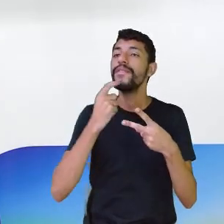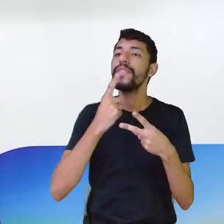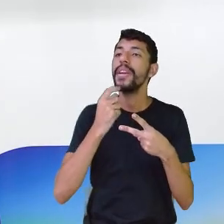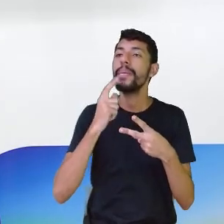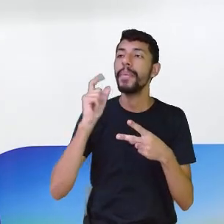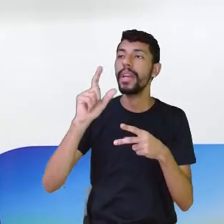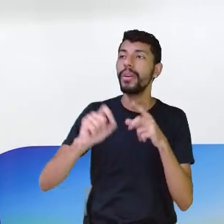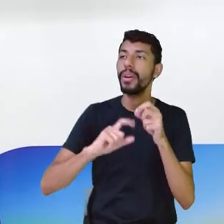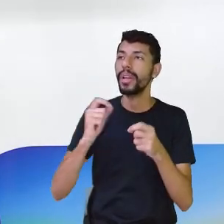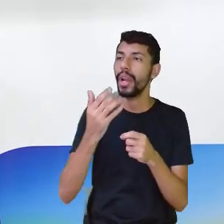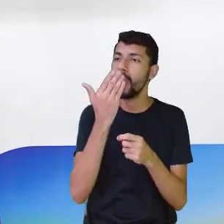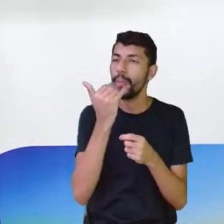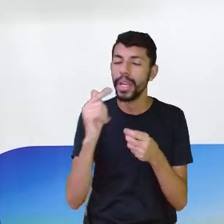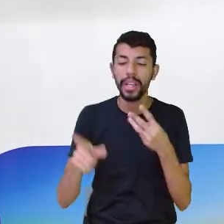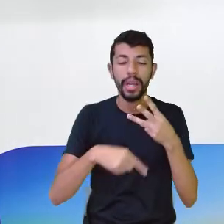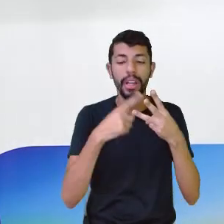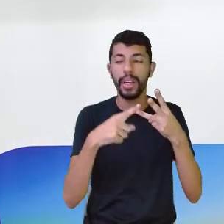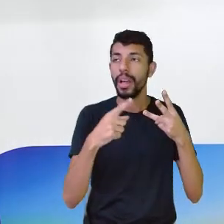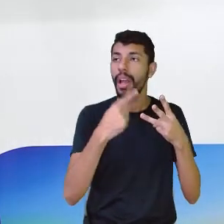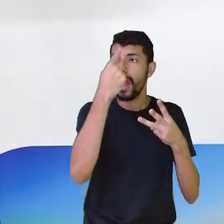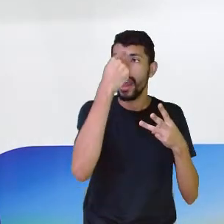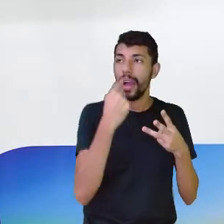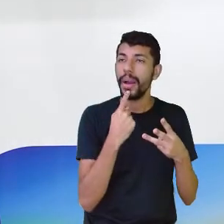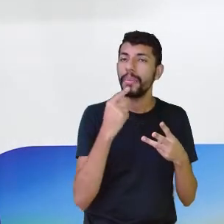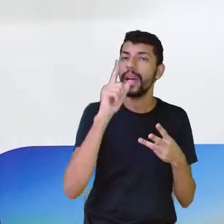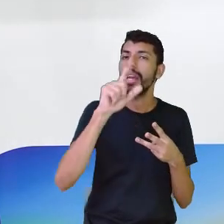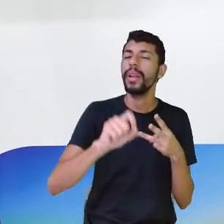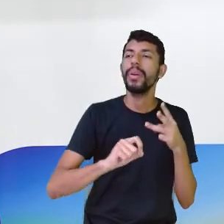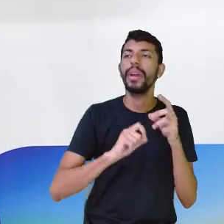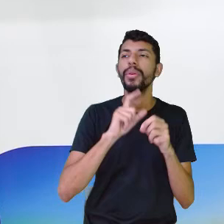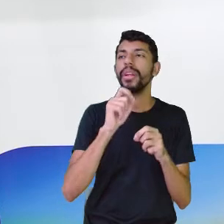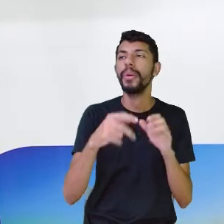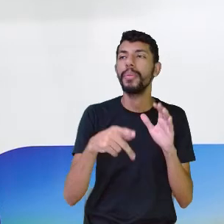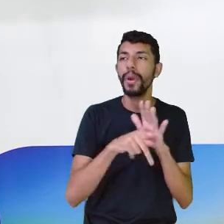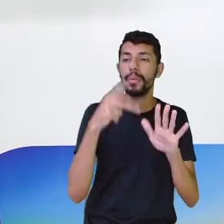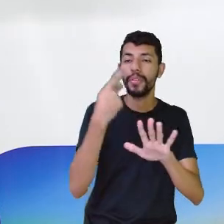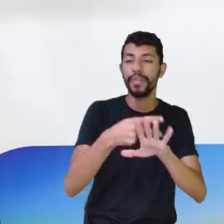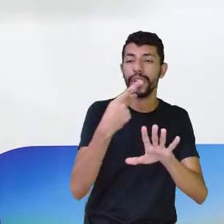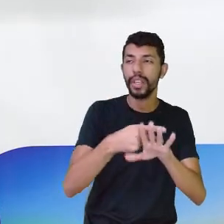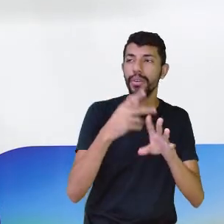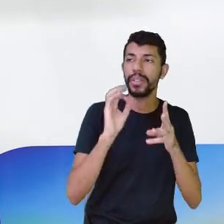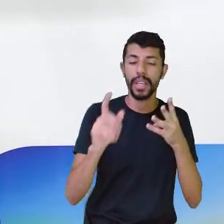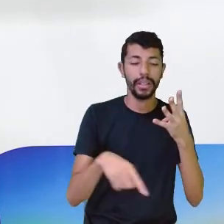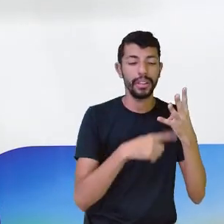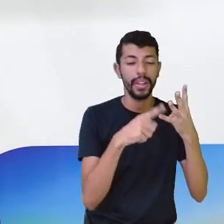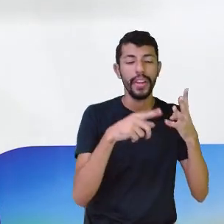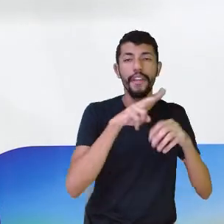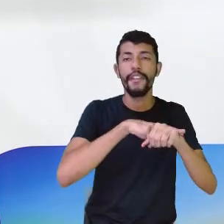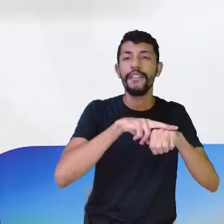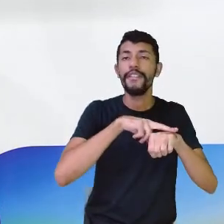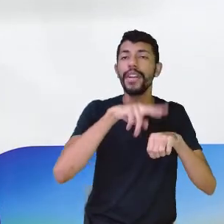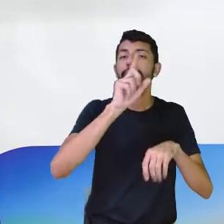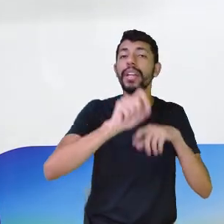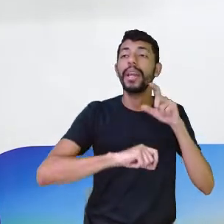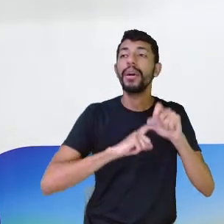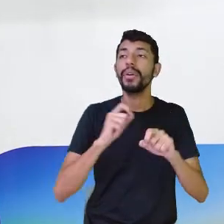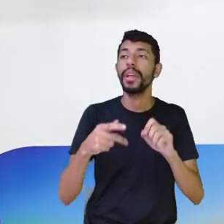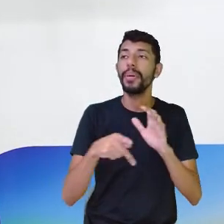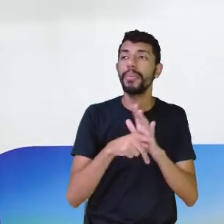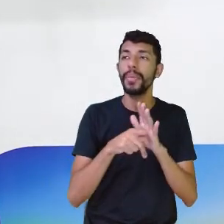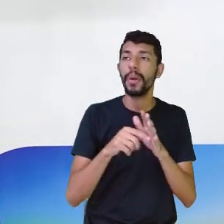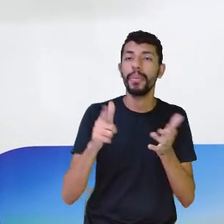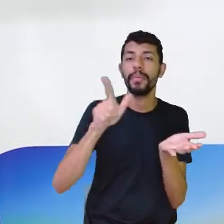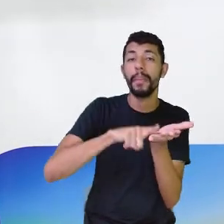o orgânico, eu tenho aí o amarelo que vai ser o vidro, né? E o verde que a gente vai ter aí o descarte